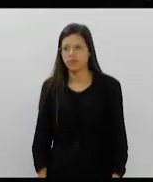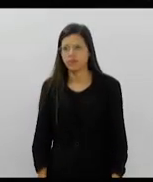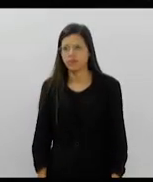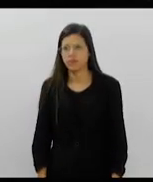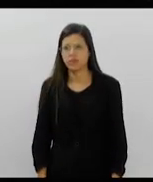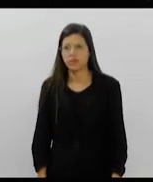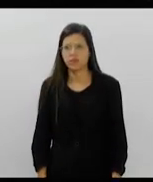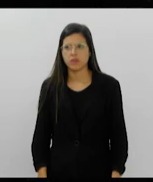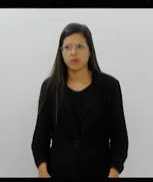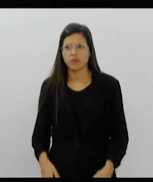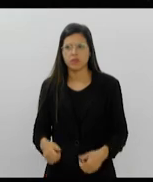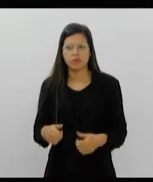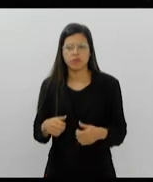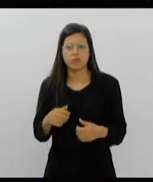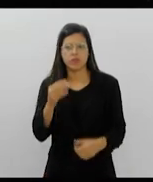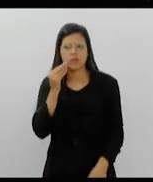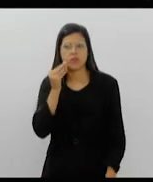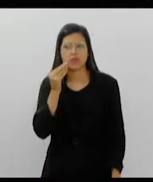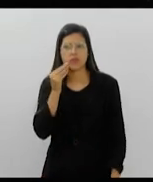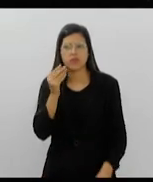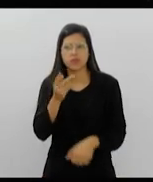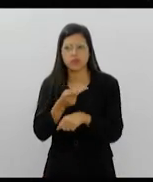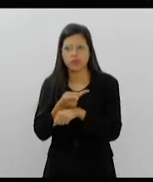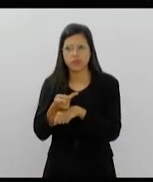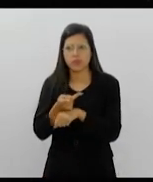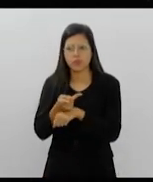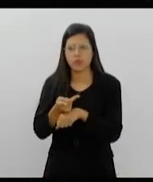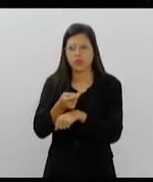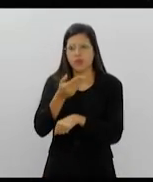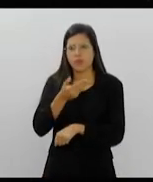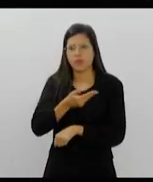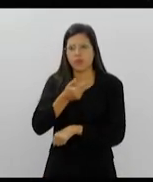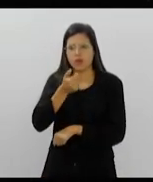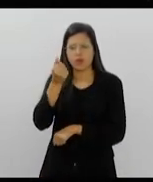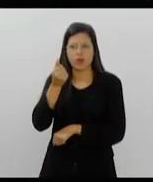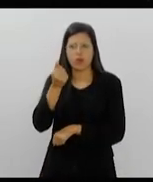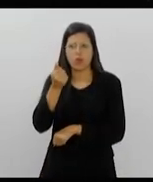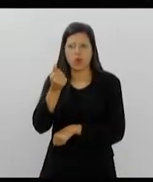ficasse buscando melhoria dos ganhos,